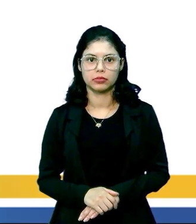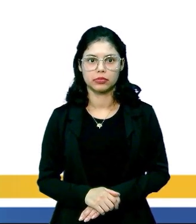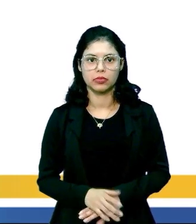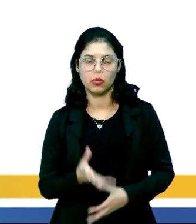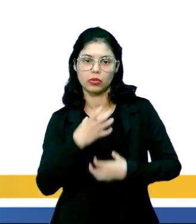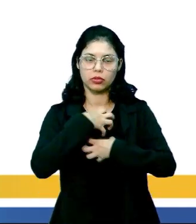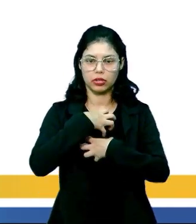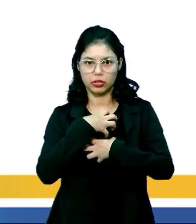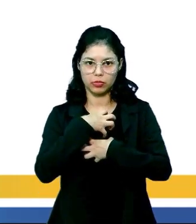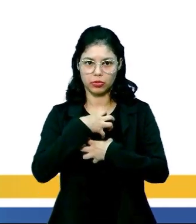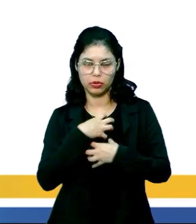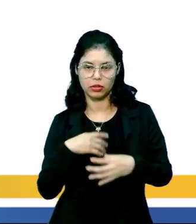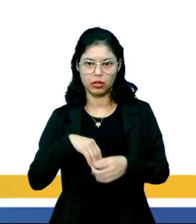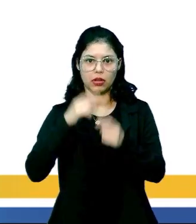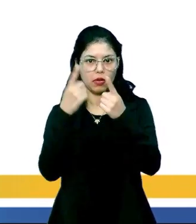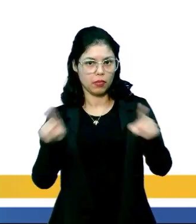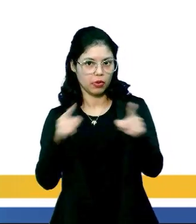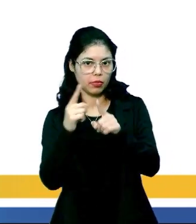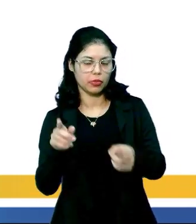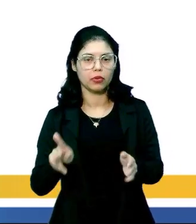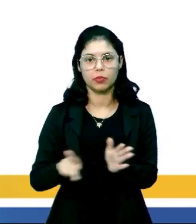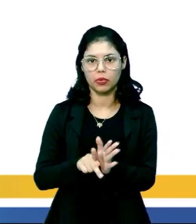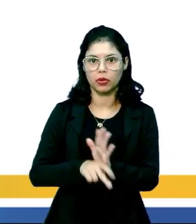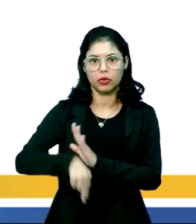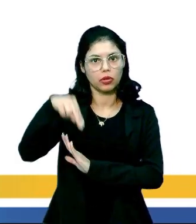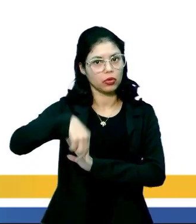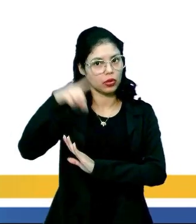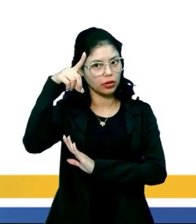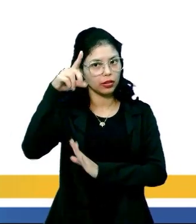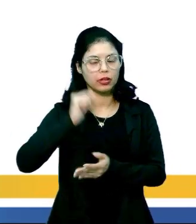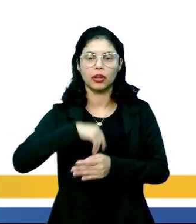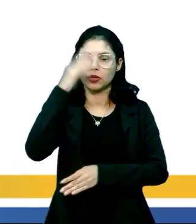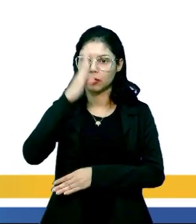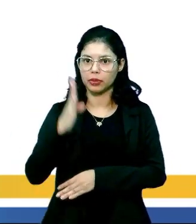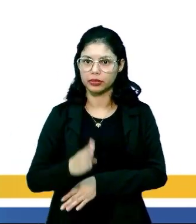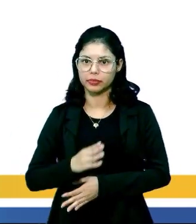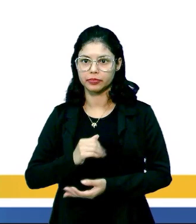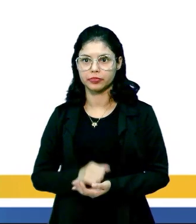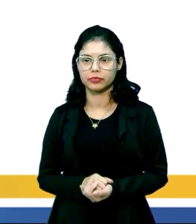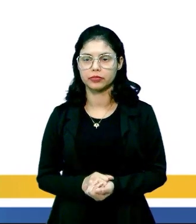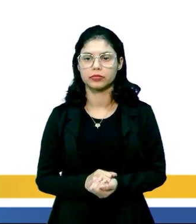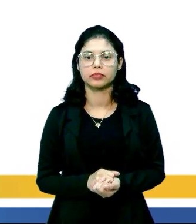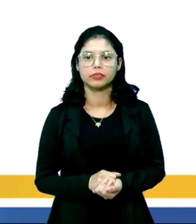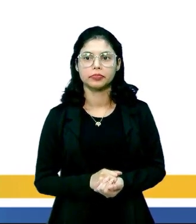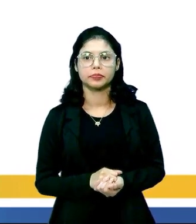brasileiro um ritmo musical típico do nordeste do